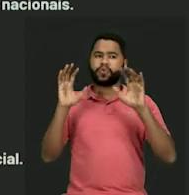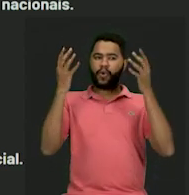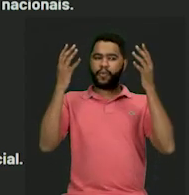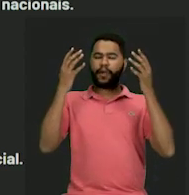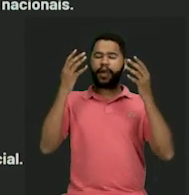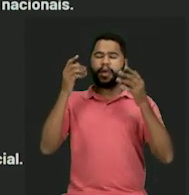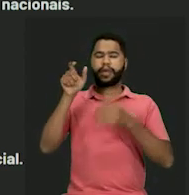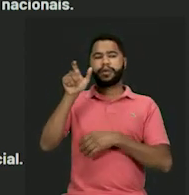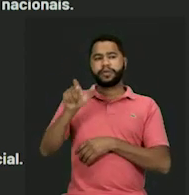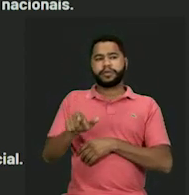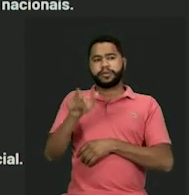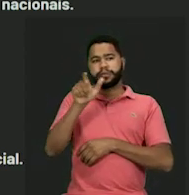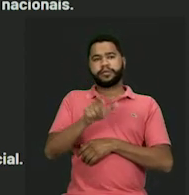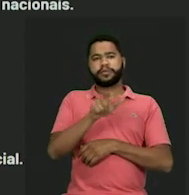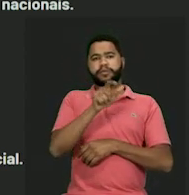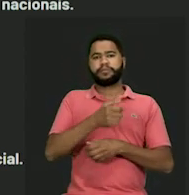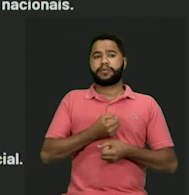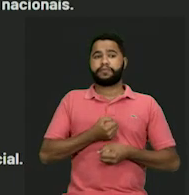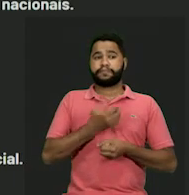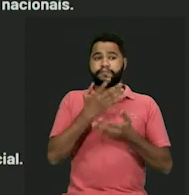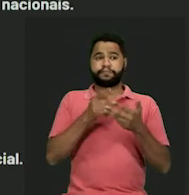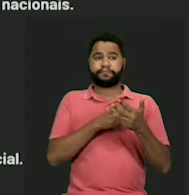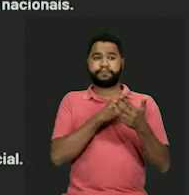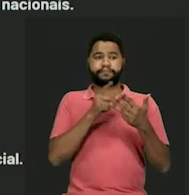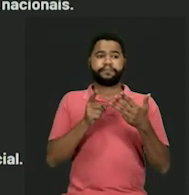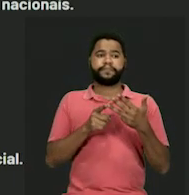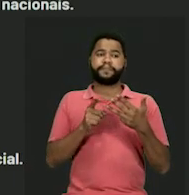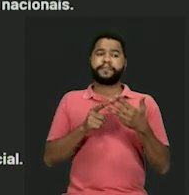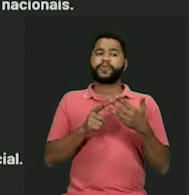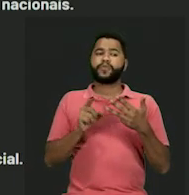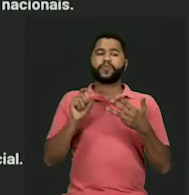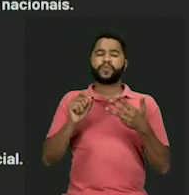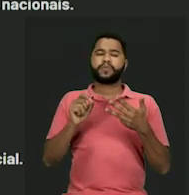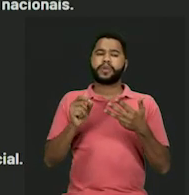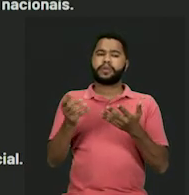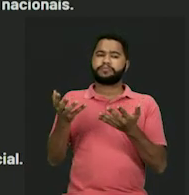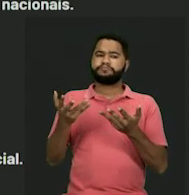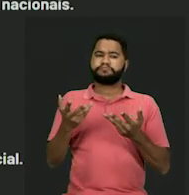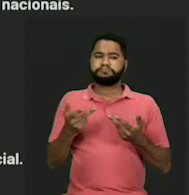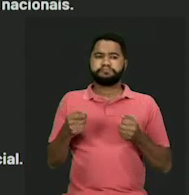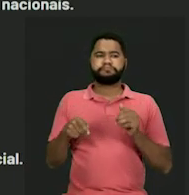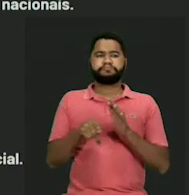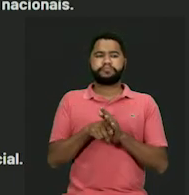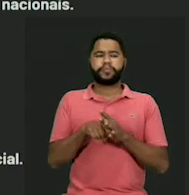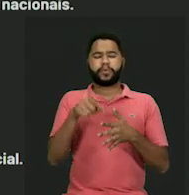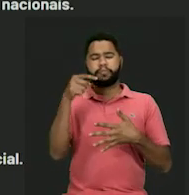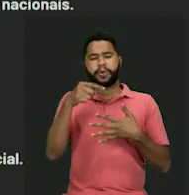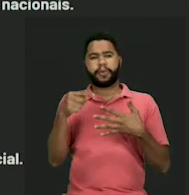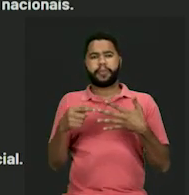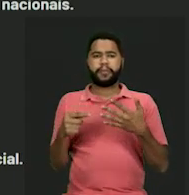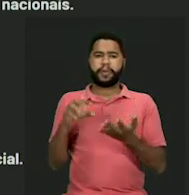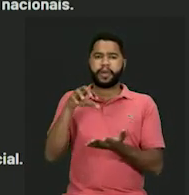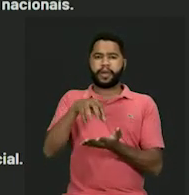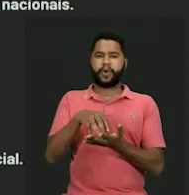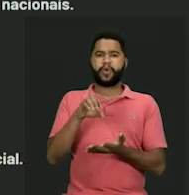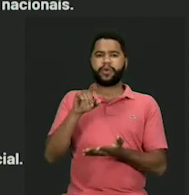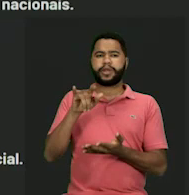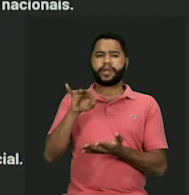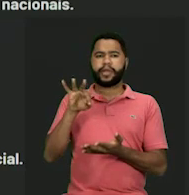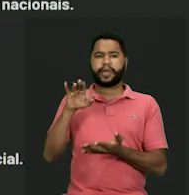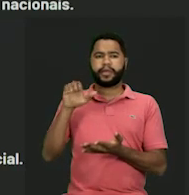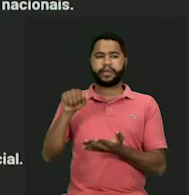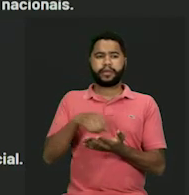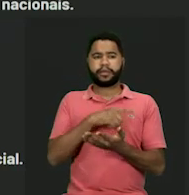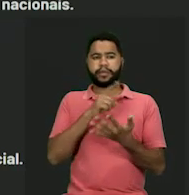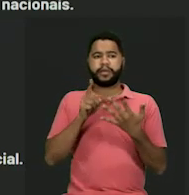comemorações cívicas espontâneas, letra D, atender às demandas das elites oligárquicas e